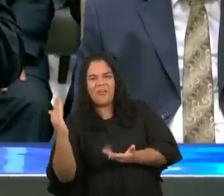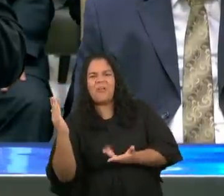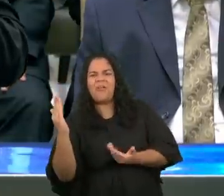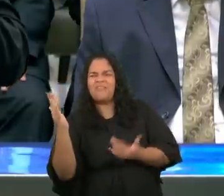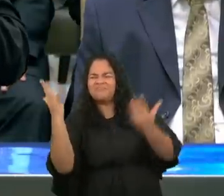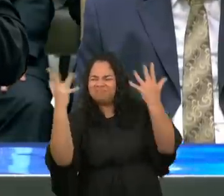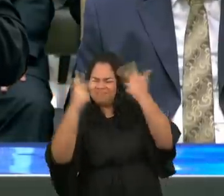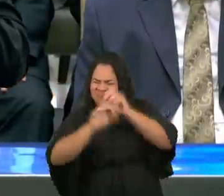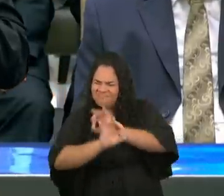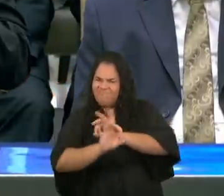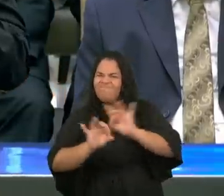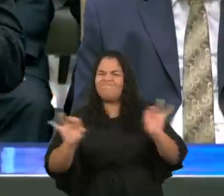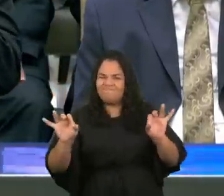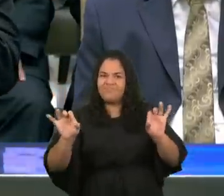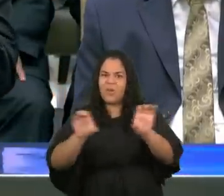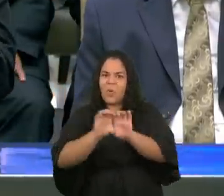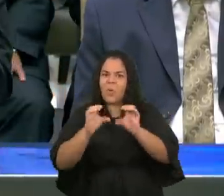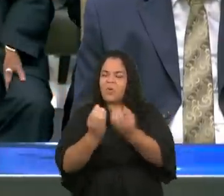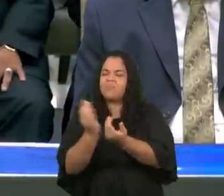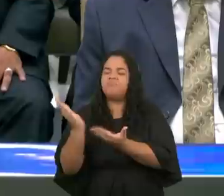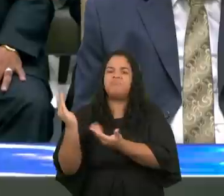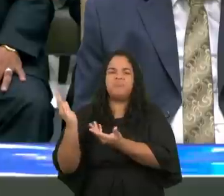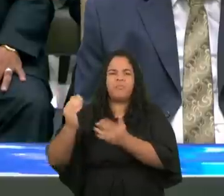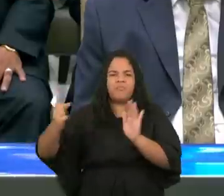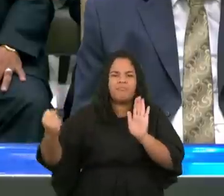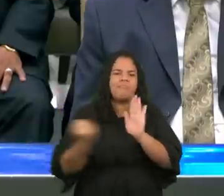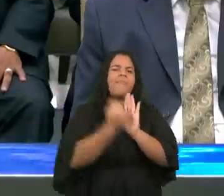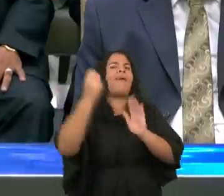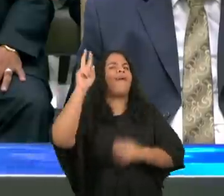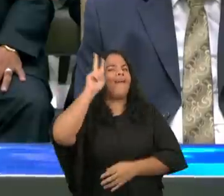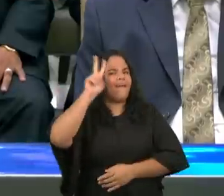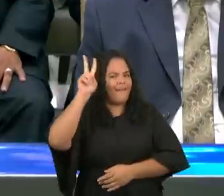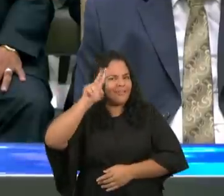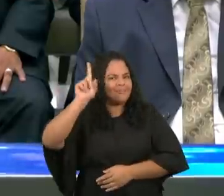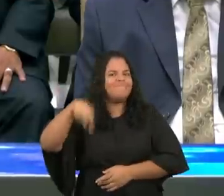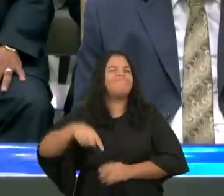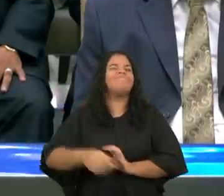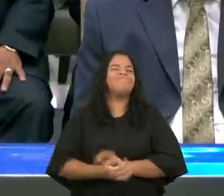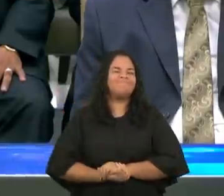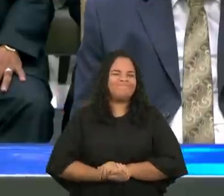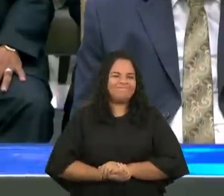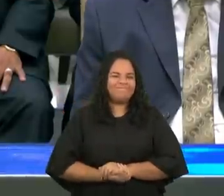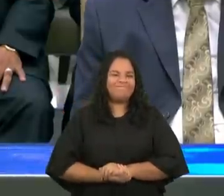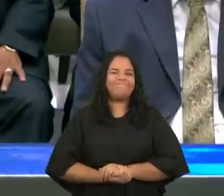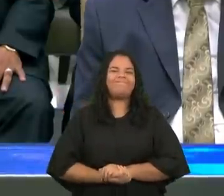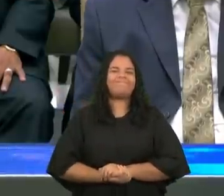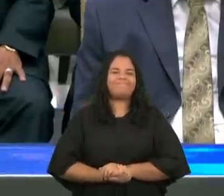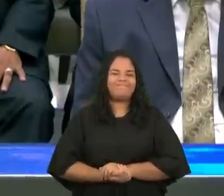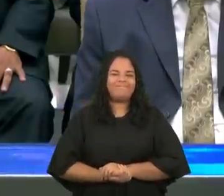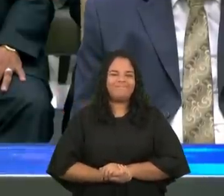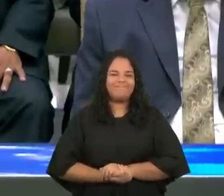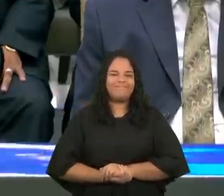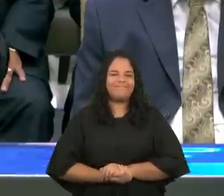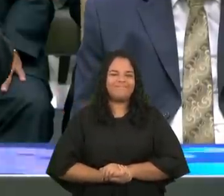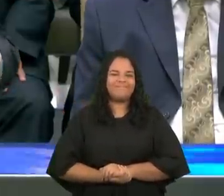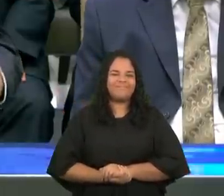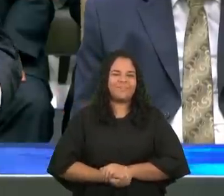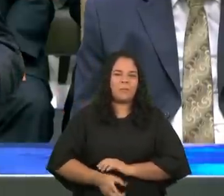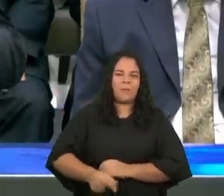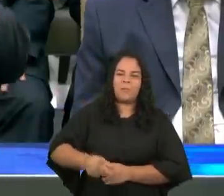dias, um congresso histórico que já muitas gerações foram